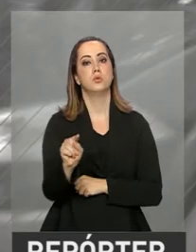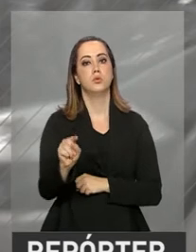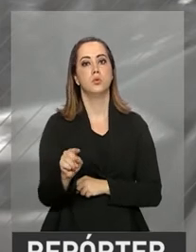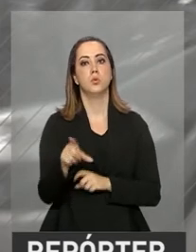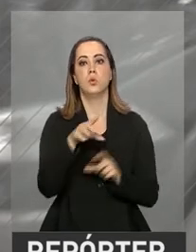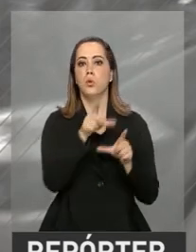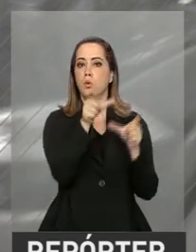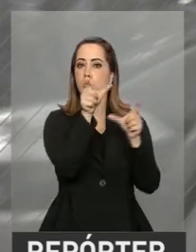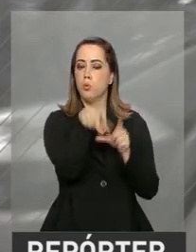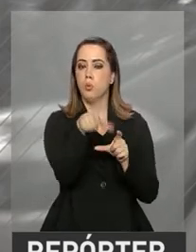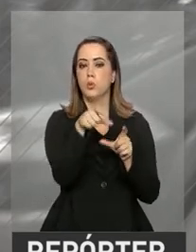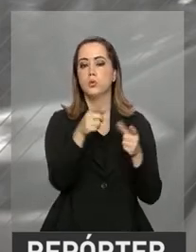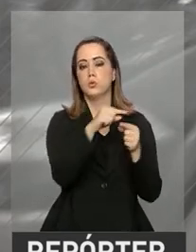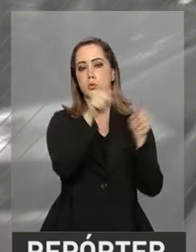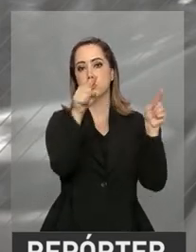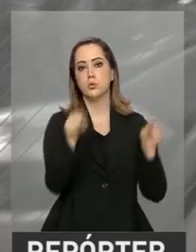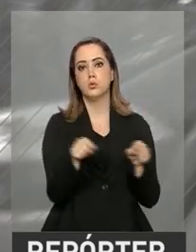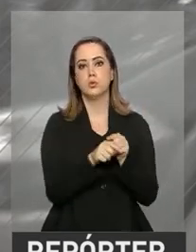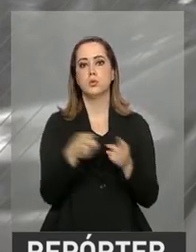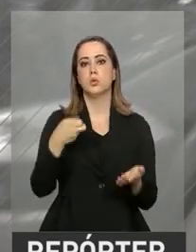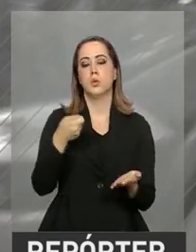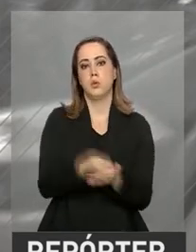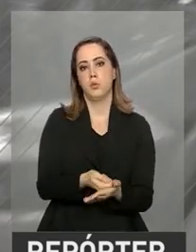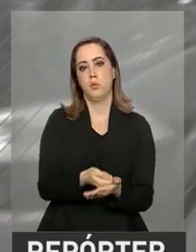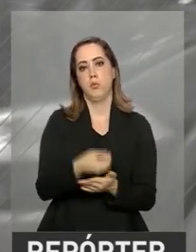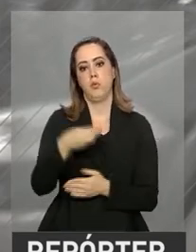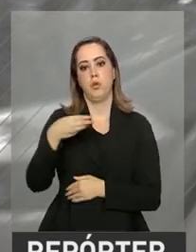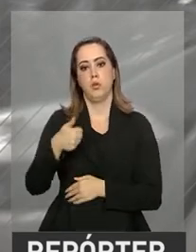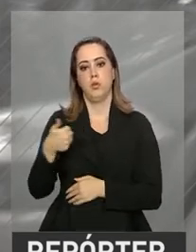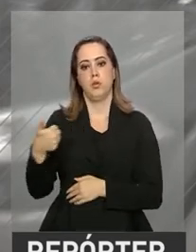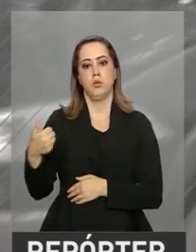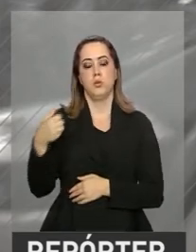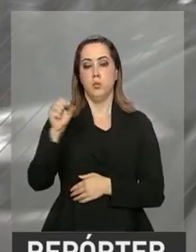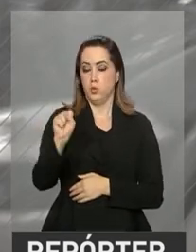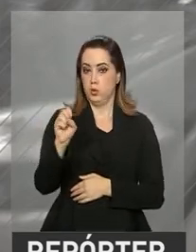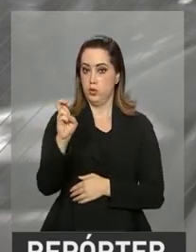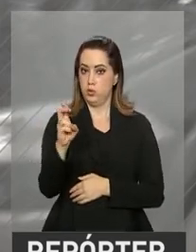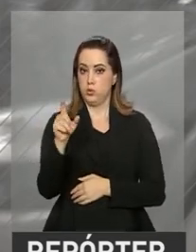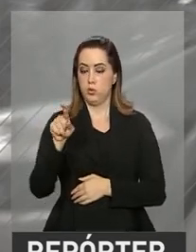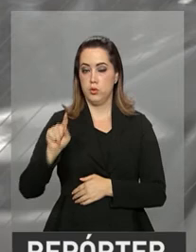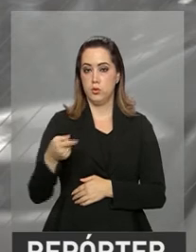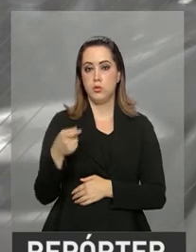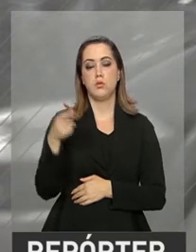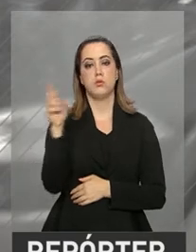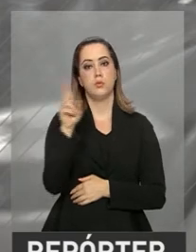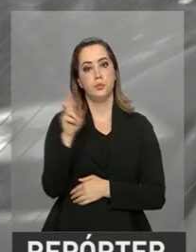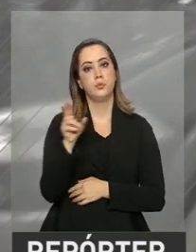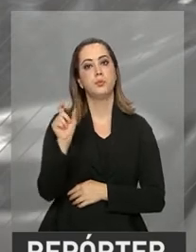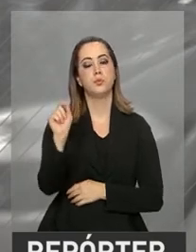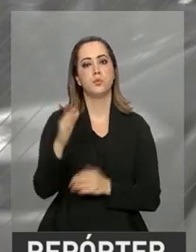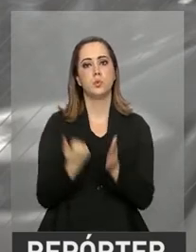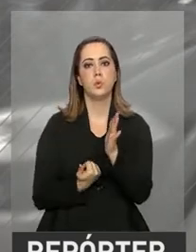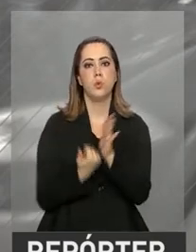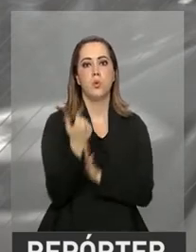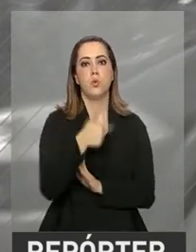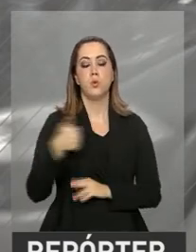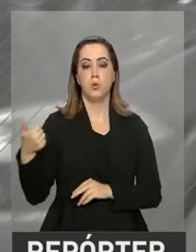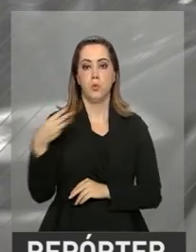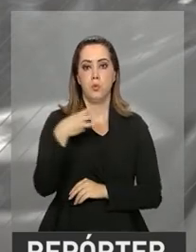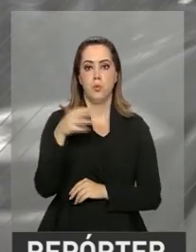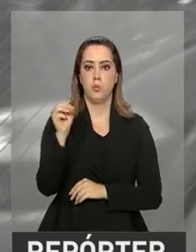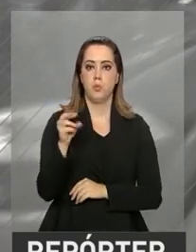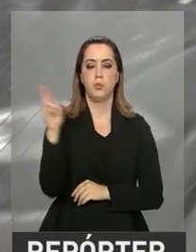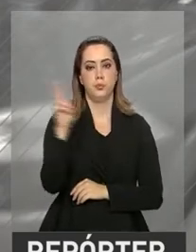de oitenta e cinco reais e treze centavos em novembro próximo o valor da multa vai aumentar para 130 reais